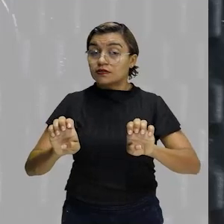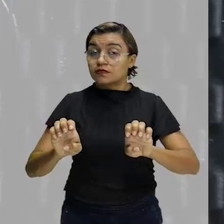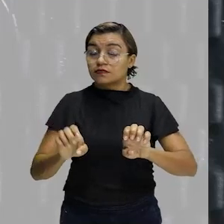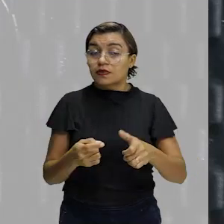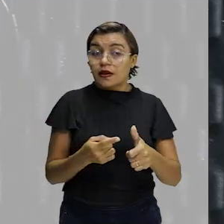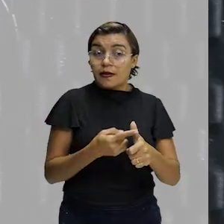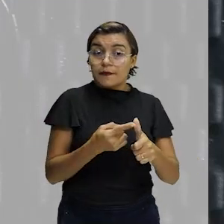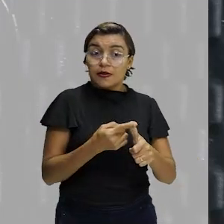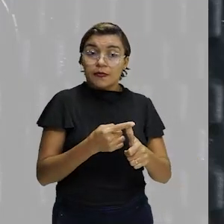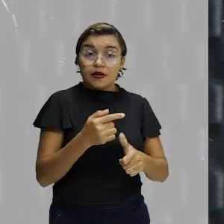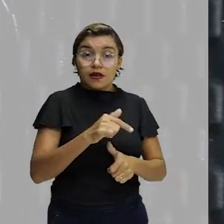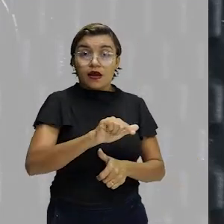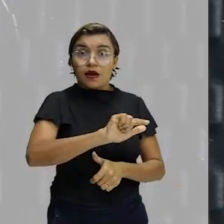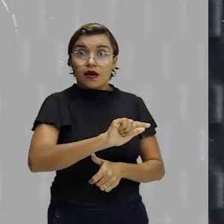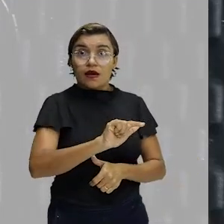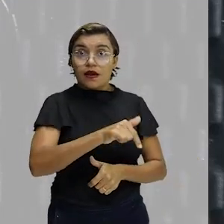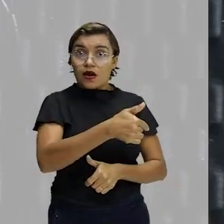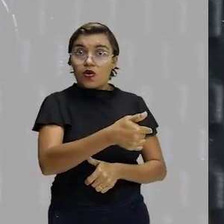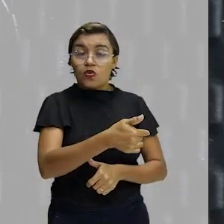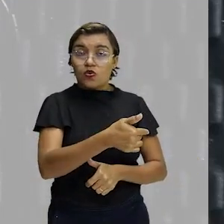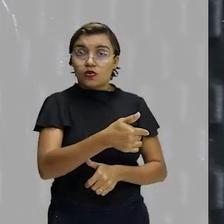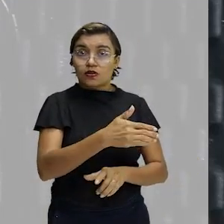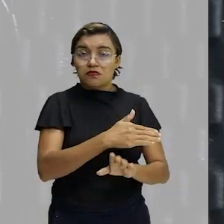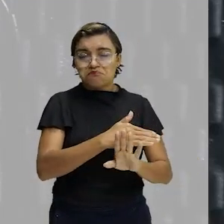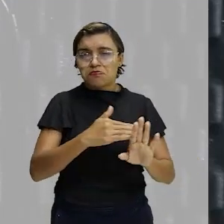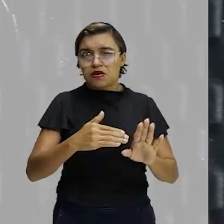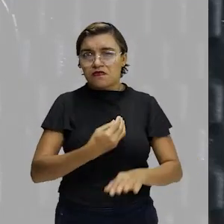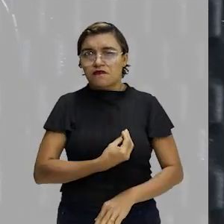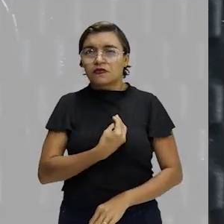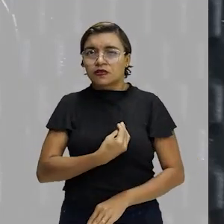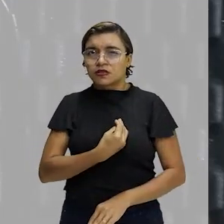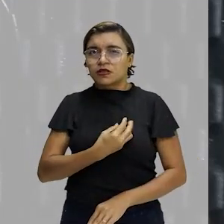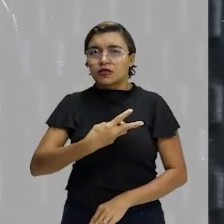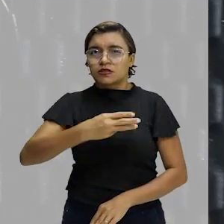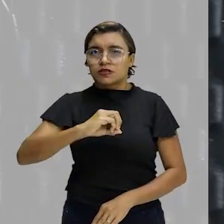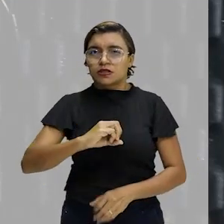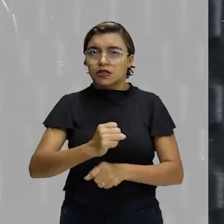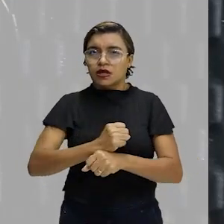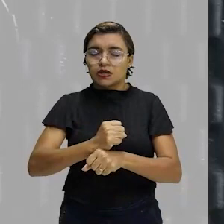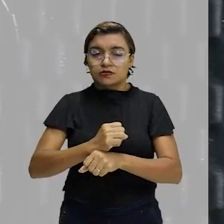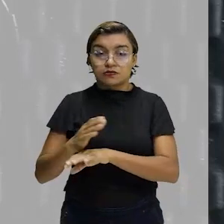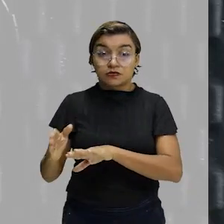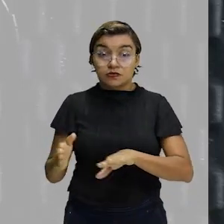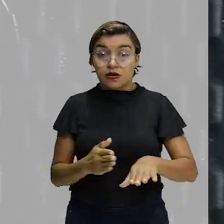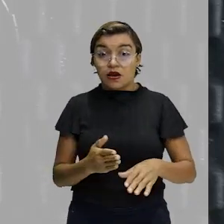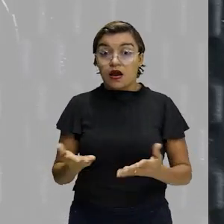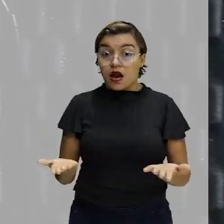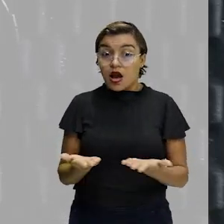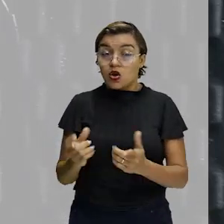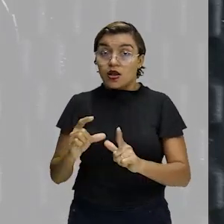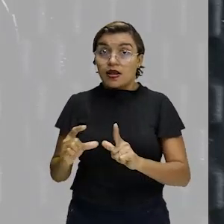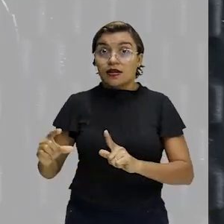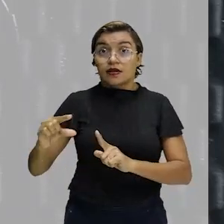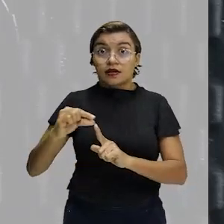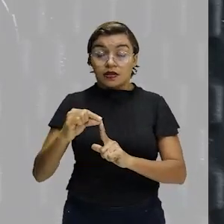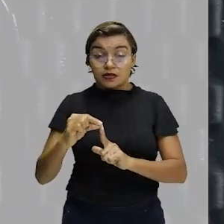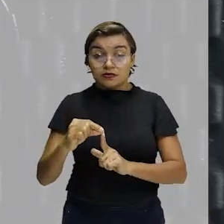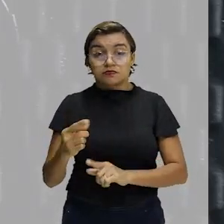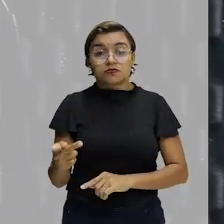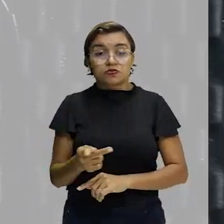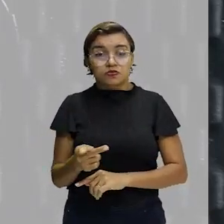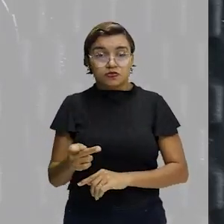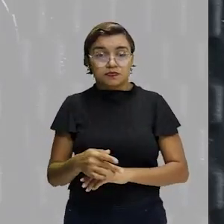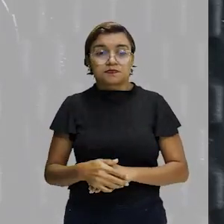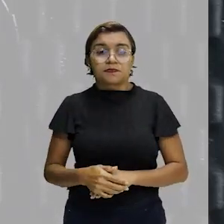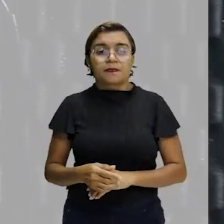primeirinha foi a que eu envolvi a meia-vida de 30 anos, tá? Então, para esse caso, nós vamos aplicar o logaritmo em ambas as equações. Qual é a primeira